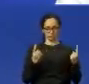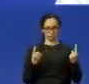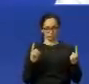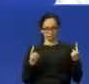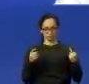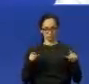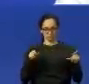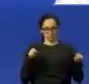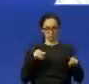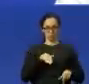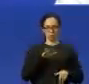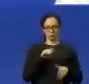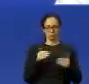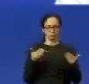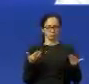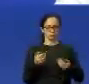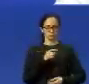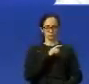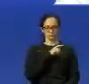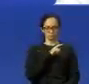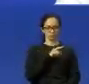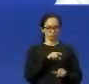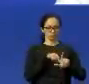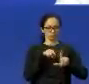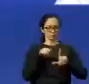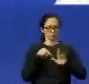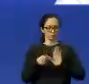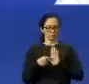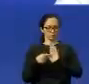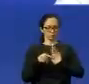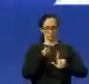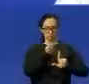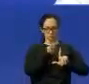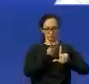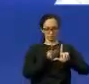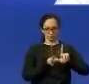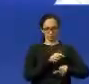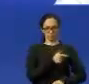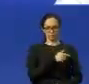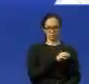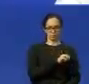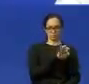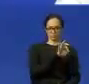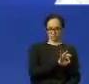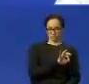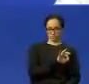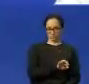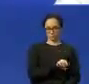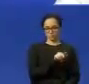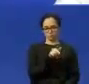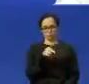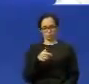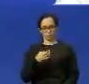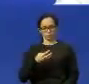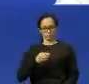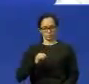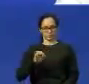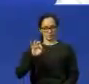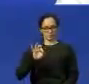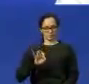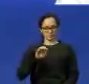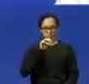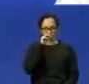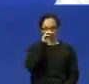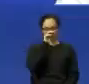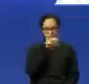candidatos, que foi representado inicialmente pelo gráfico 1, onde o A tinha 70% dos votos e o B 30% dos